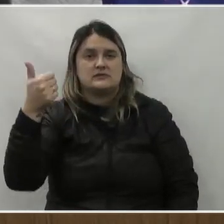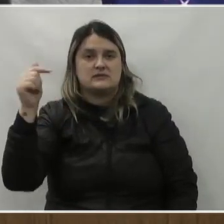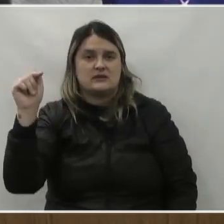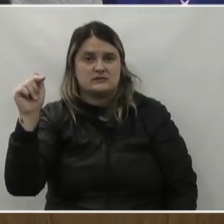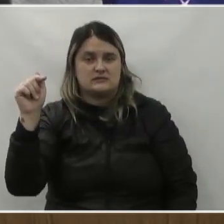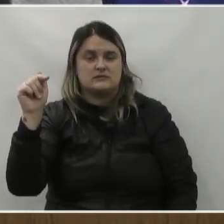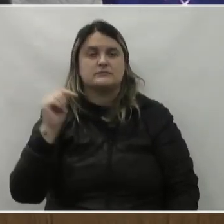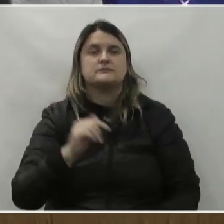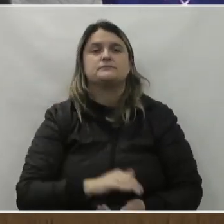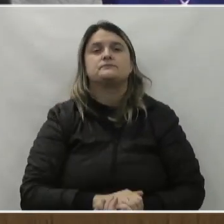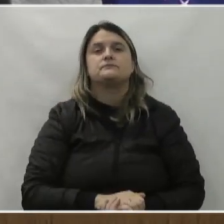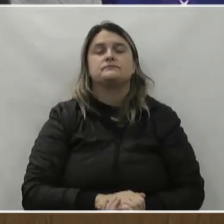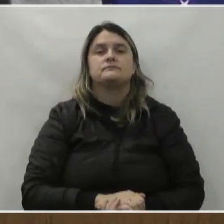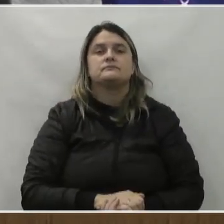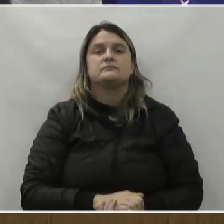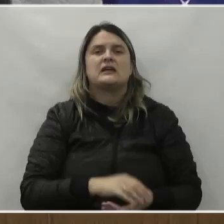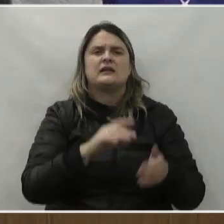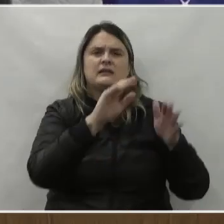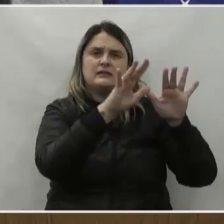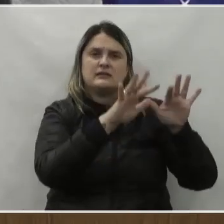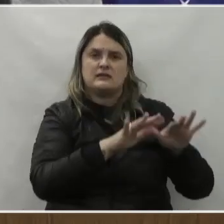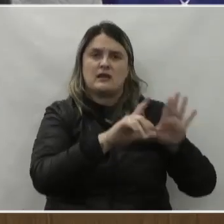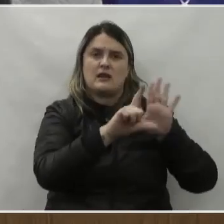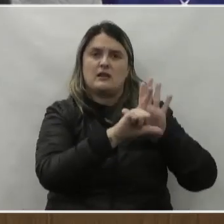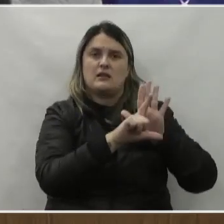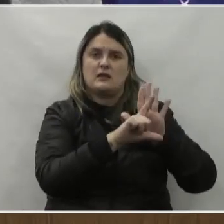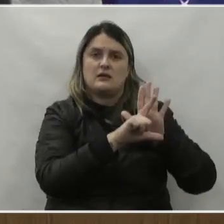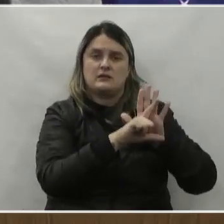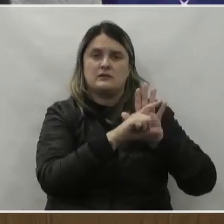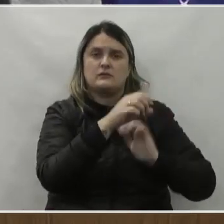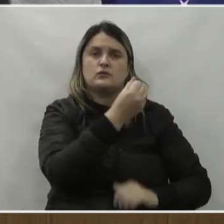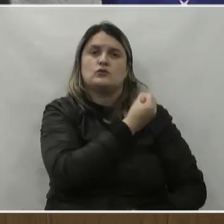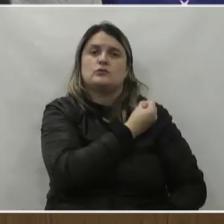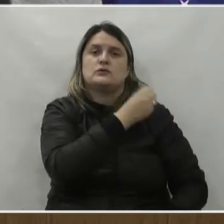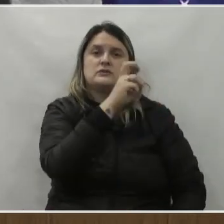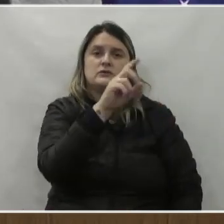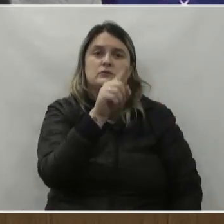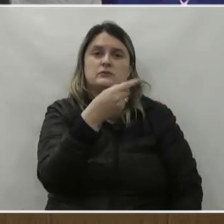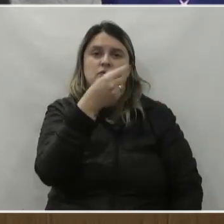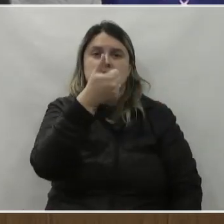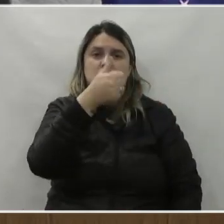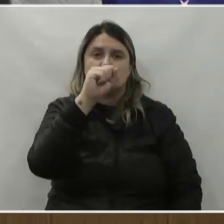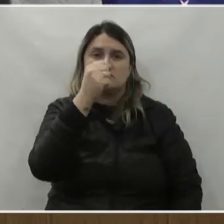4717/2017, com redação dada pela Lei número